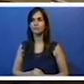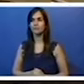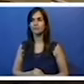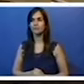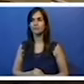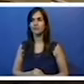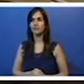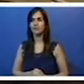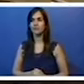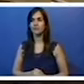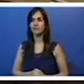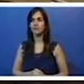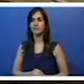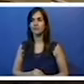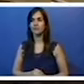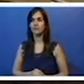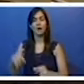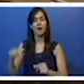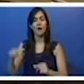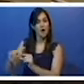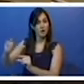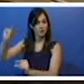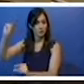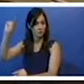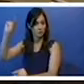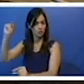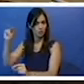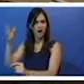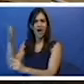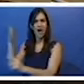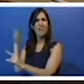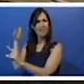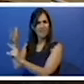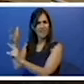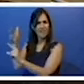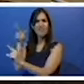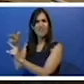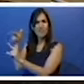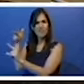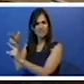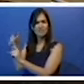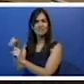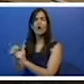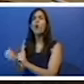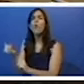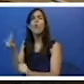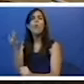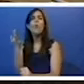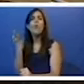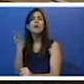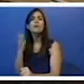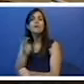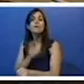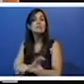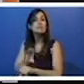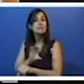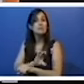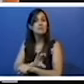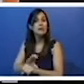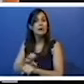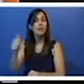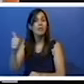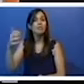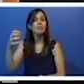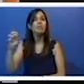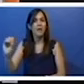pessoal a laranja que a minha referência e quanto as cinzas 10 então se eu